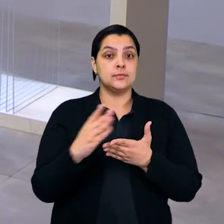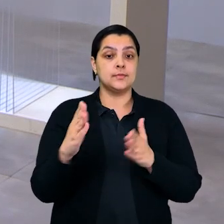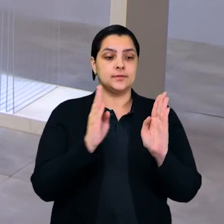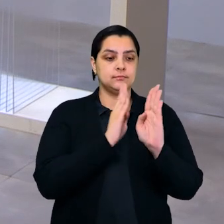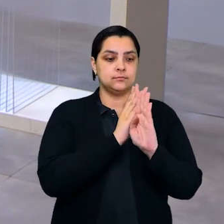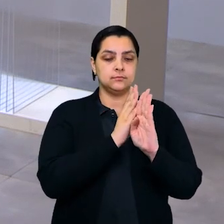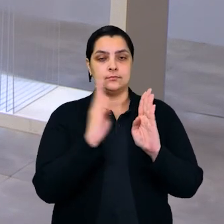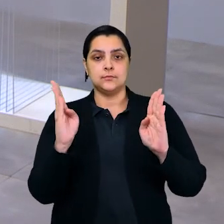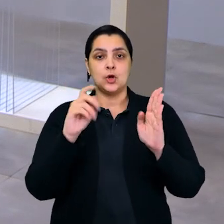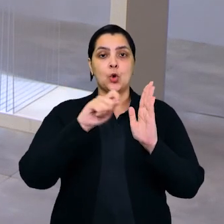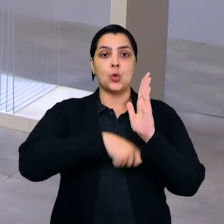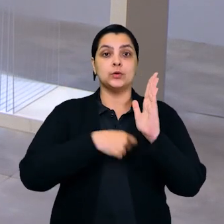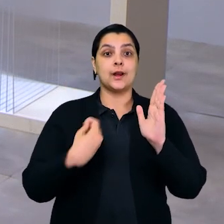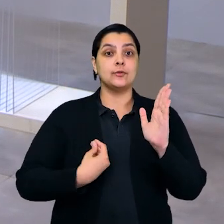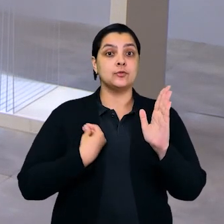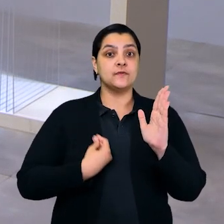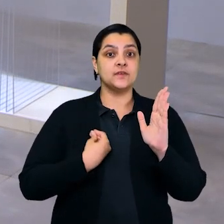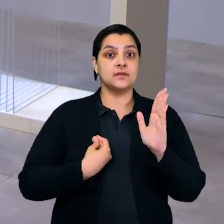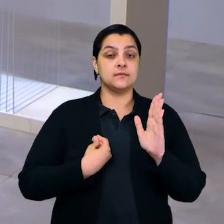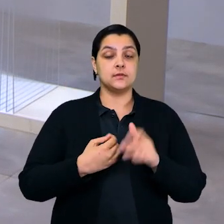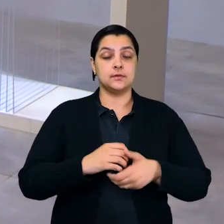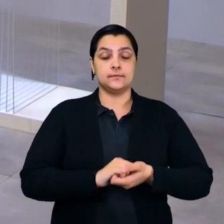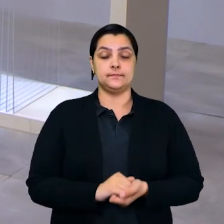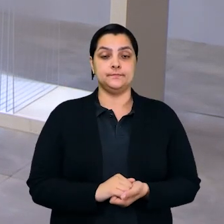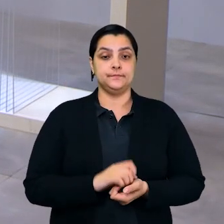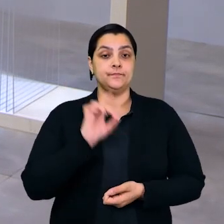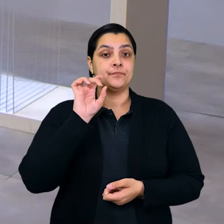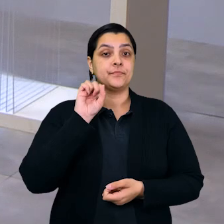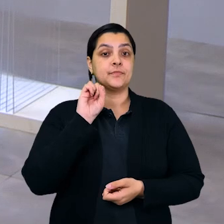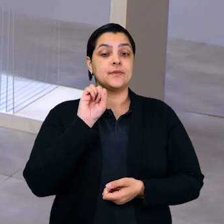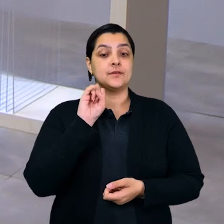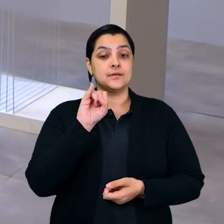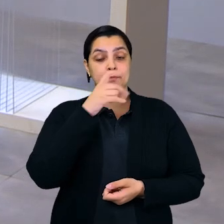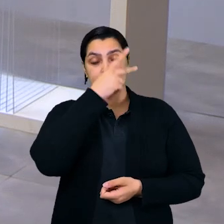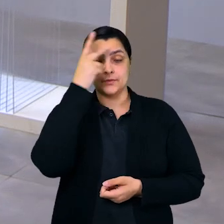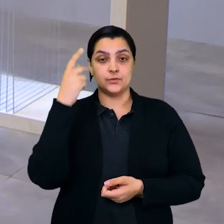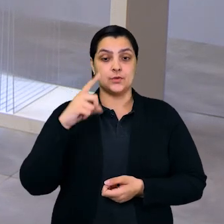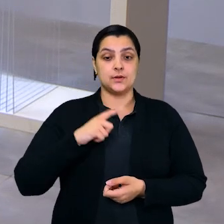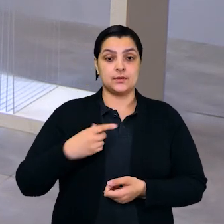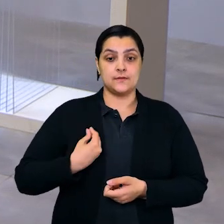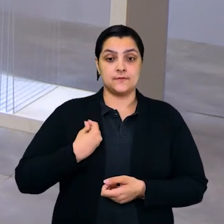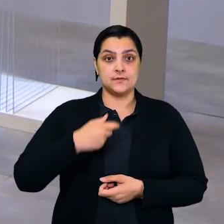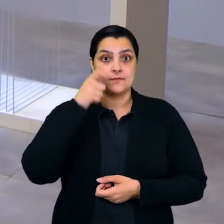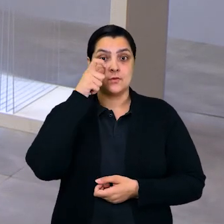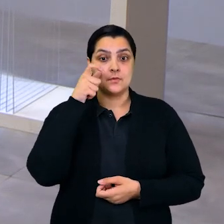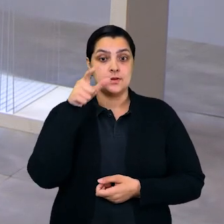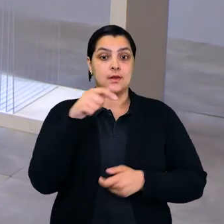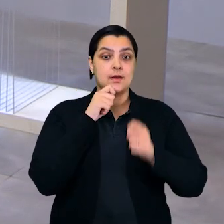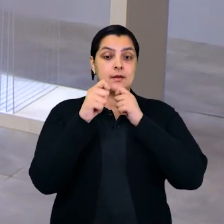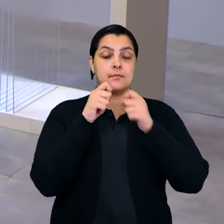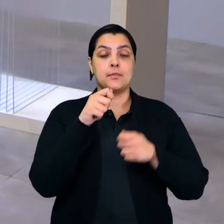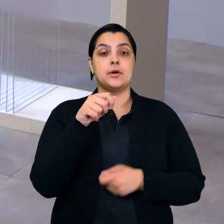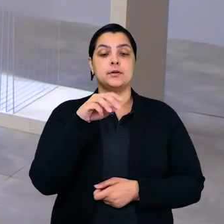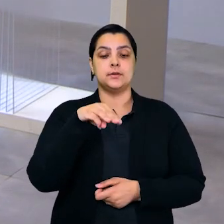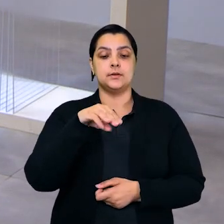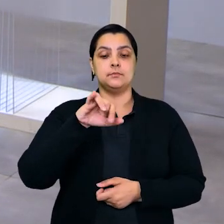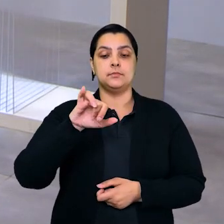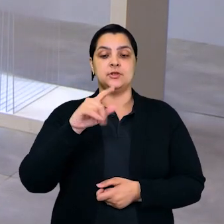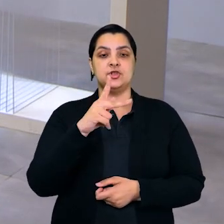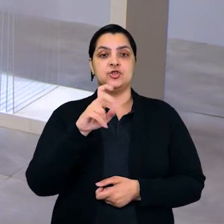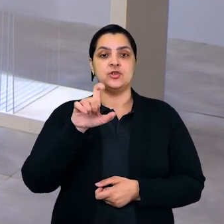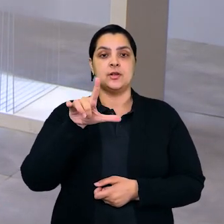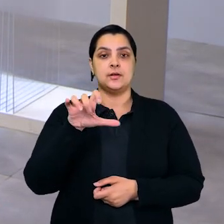para contratos em curso. Exatamente, Luana. E quem acompanhou o julgamento e traz todos os detalhes para a gente agora é a repórter Michele